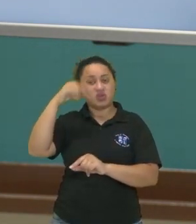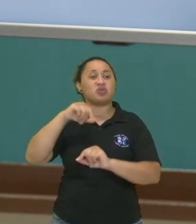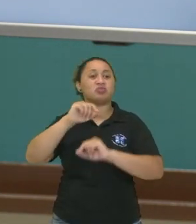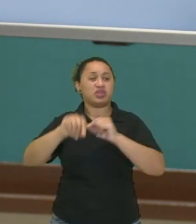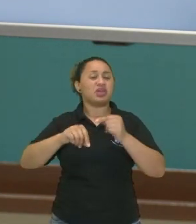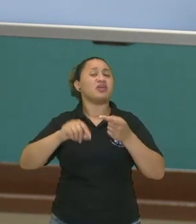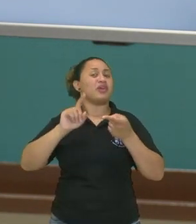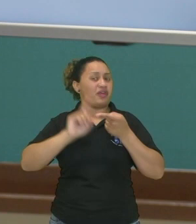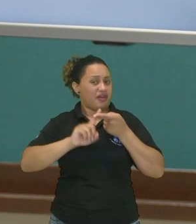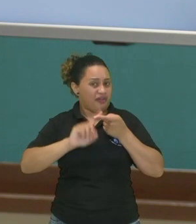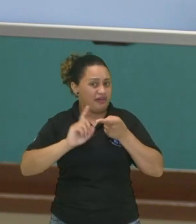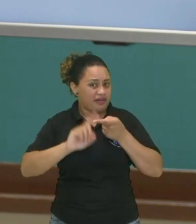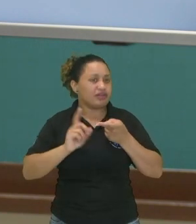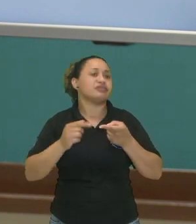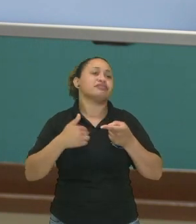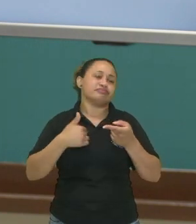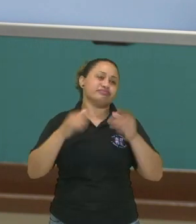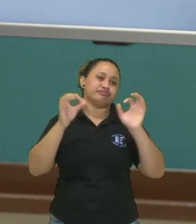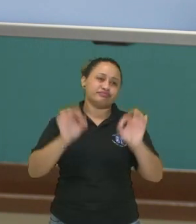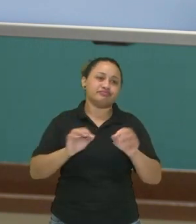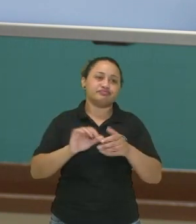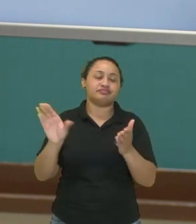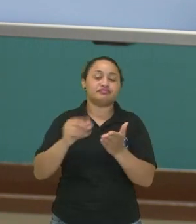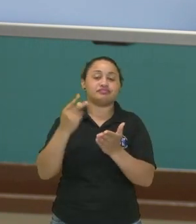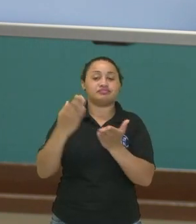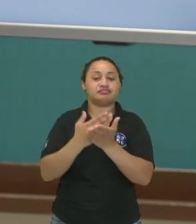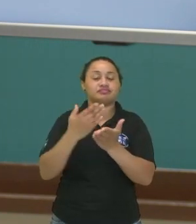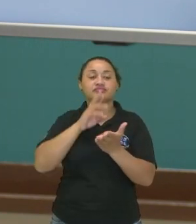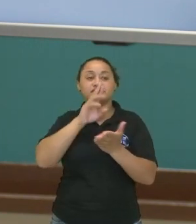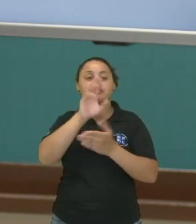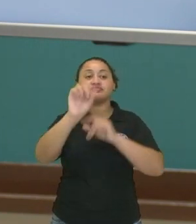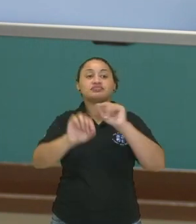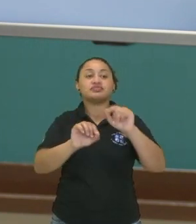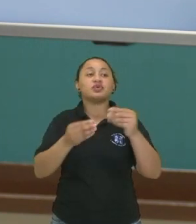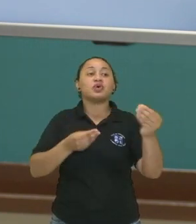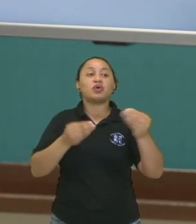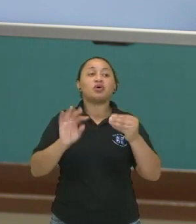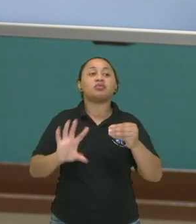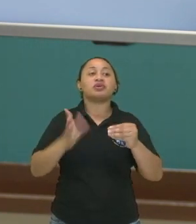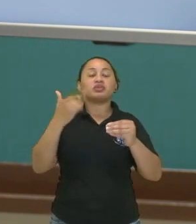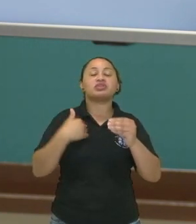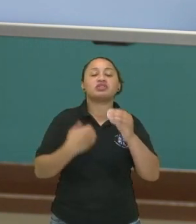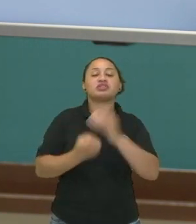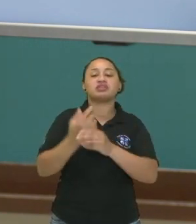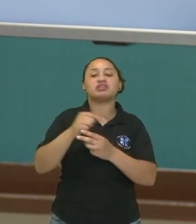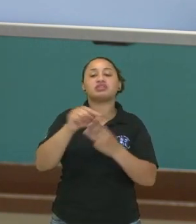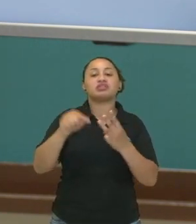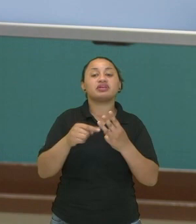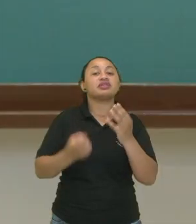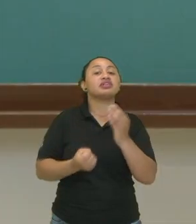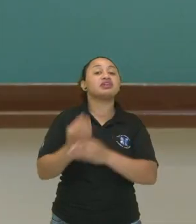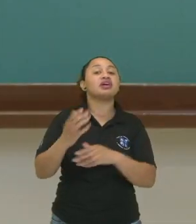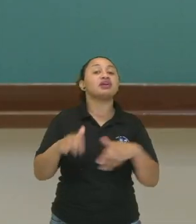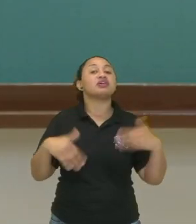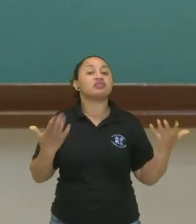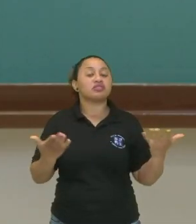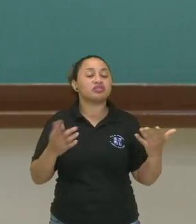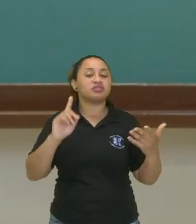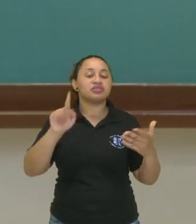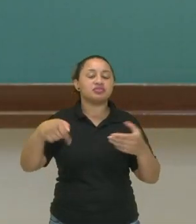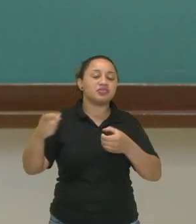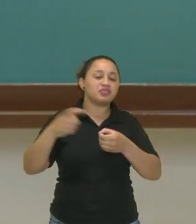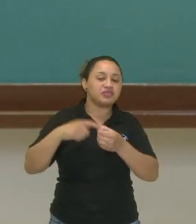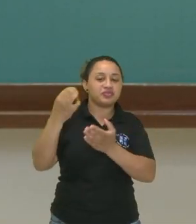ficou barato pro Brutus, não. Copiem seu caderno e responda, galerinha. Como o primeiro triunvirato foi formado? Daqui a pouquinho